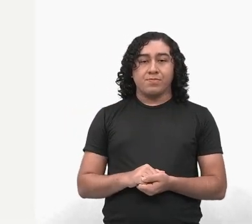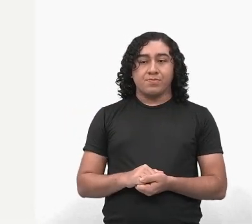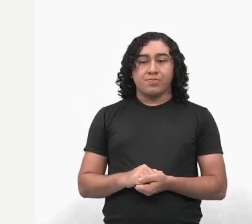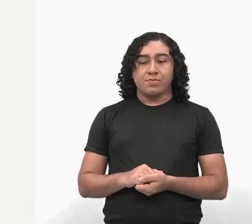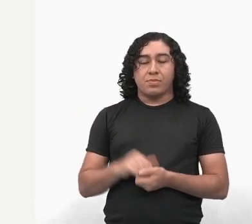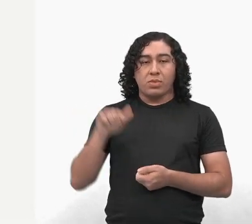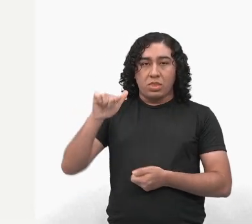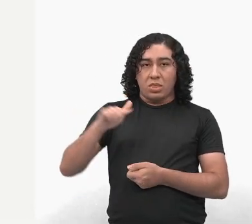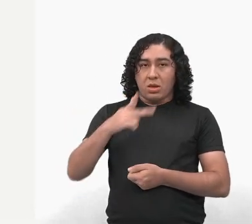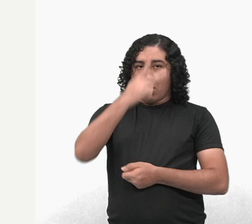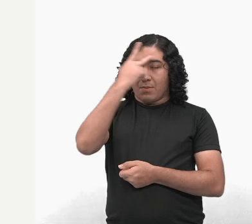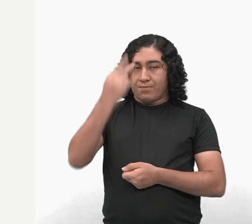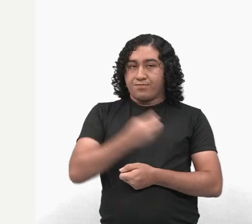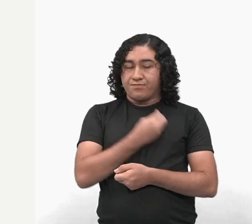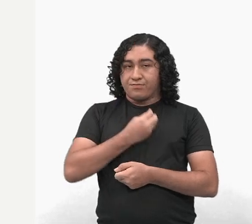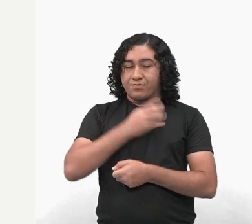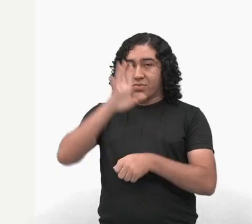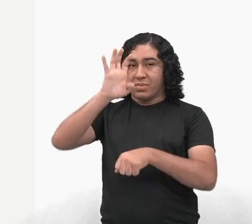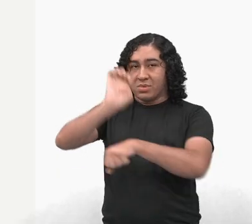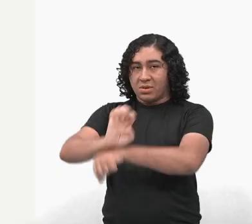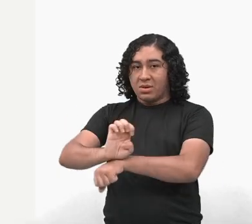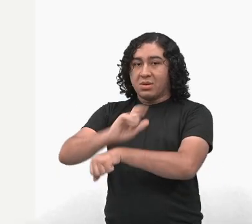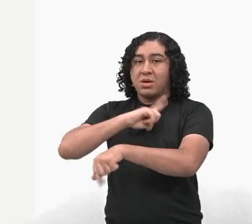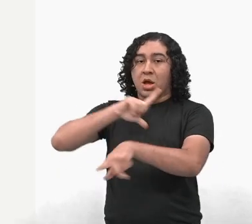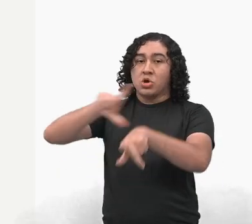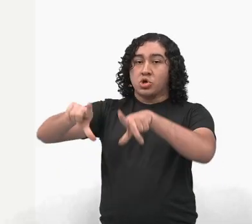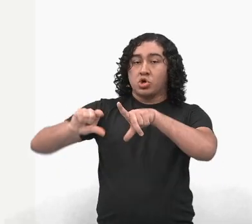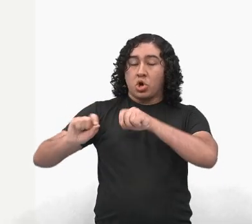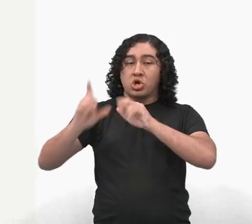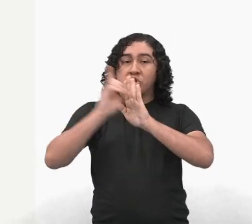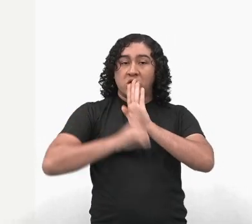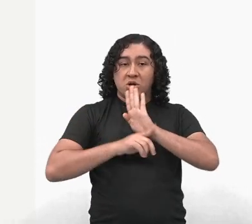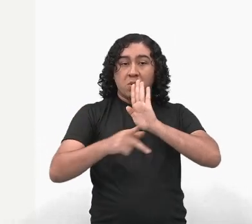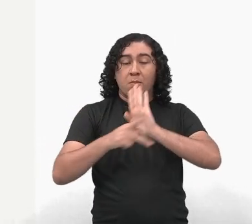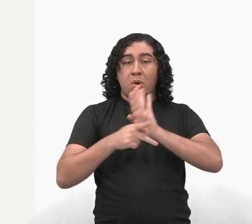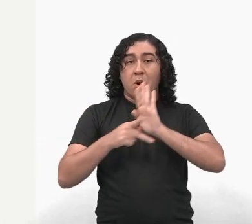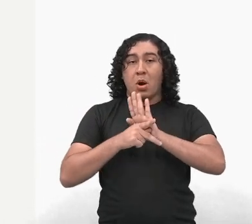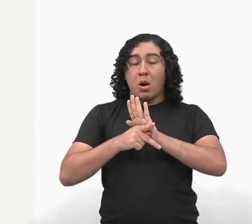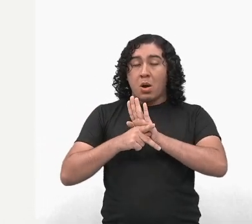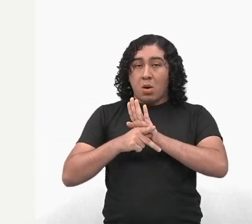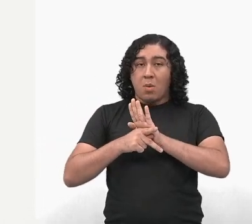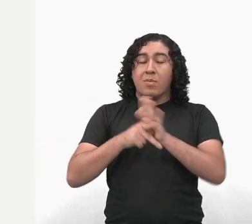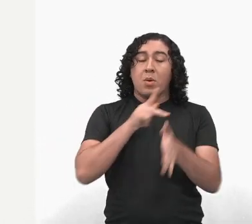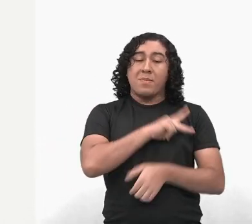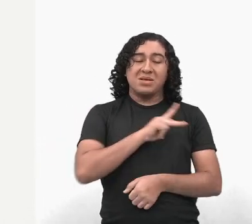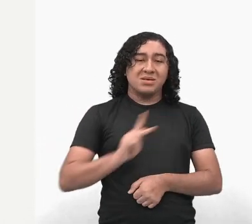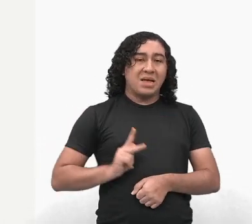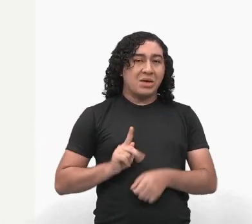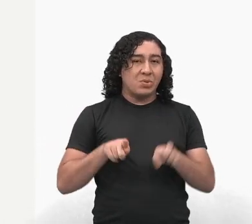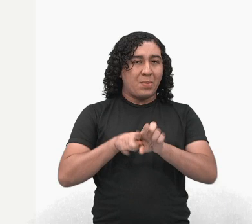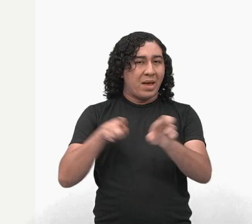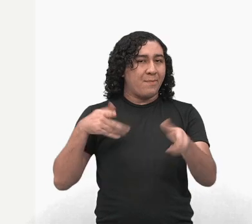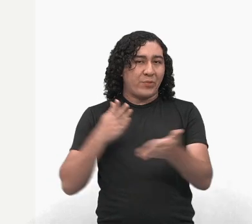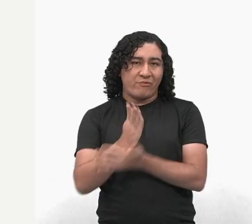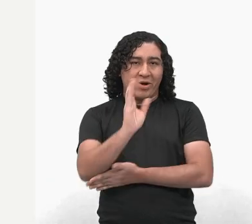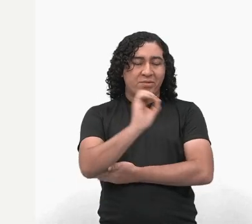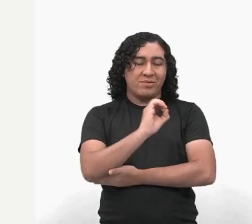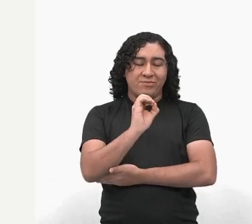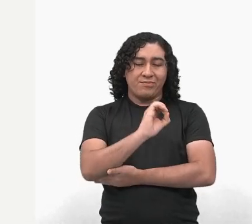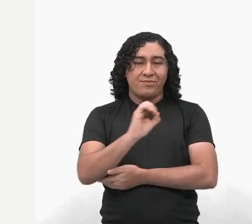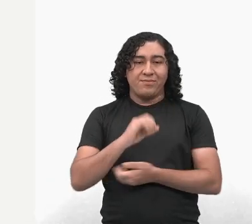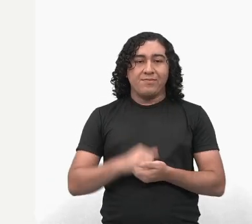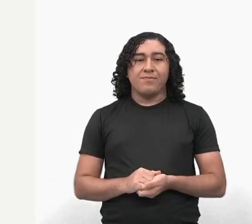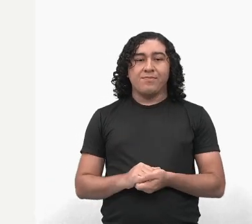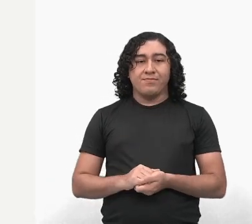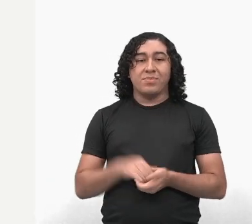direito de escolher o próprio presidente da província. Entretanto, isso não foi cumprido. E olha só, gente, essa